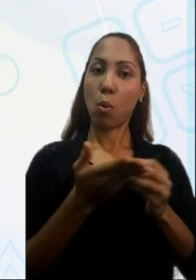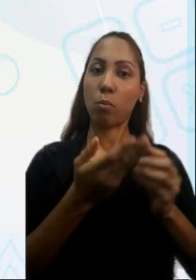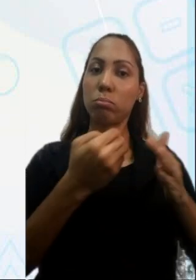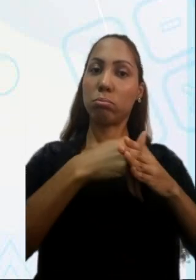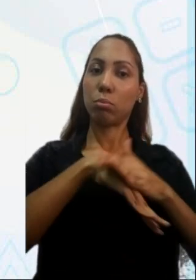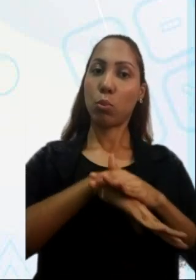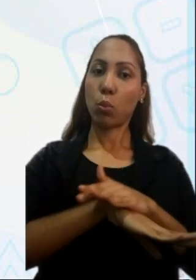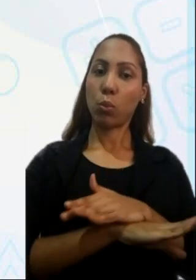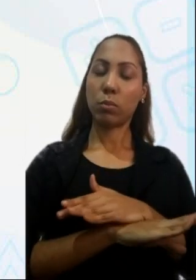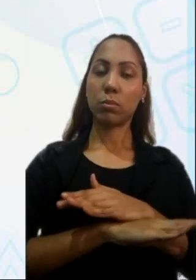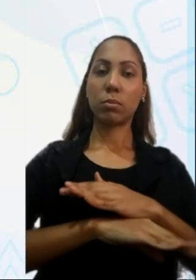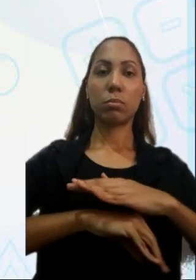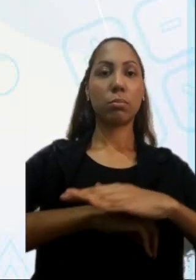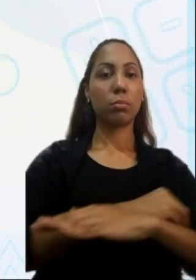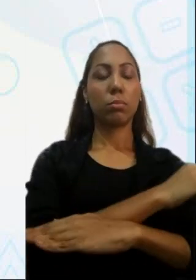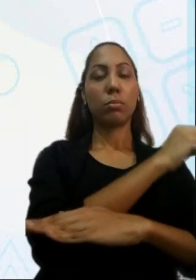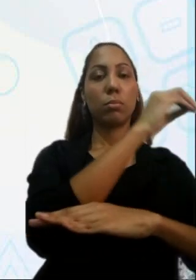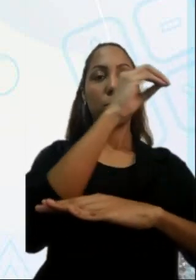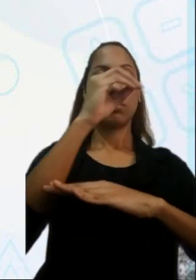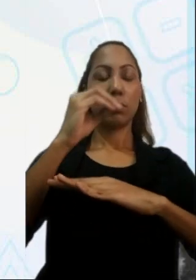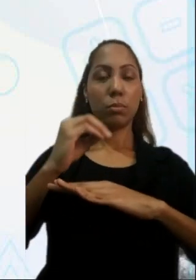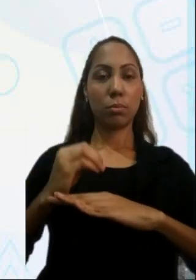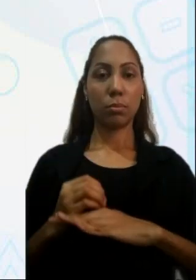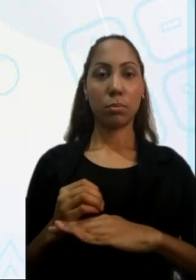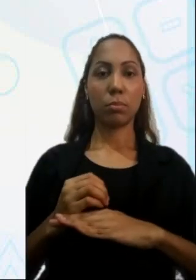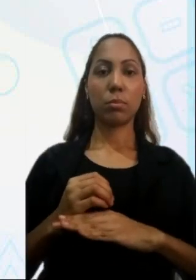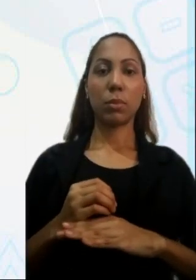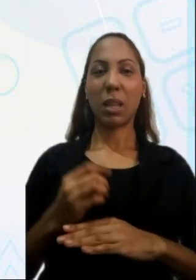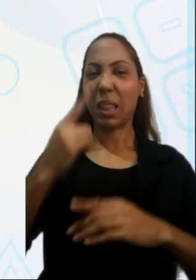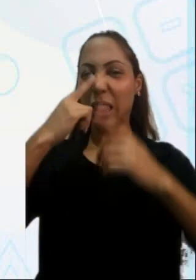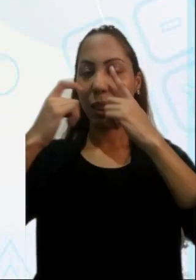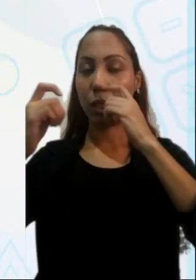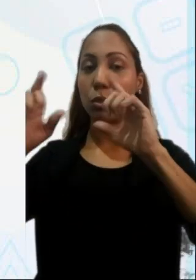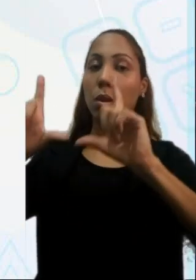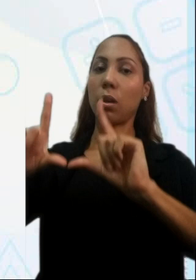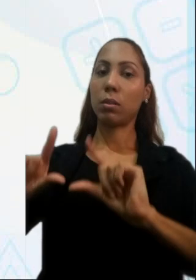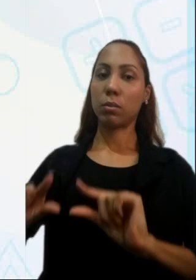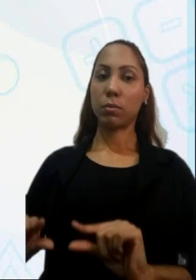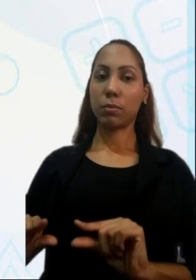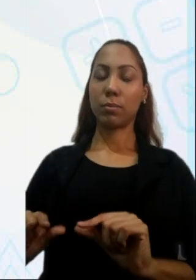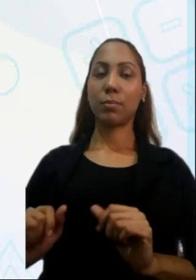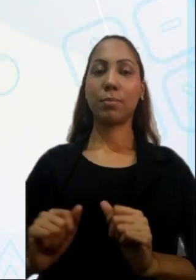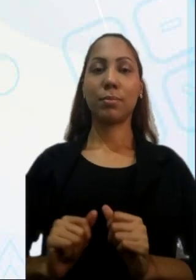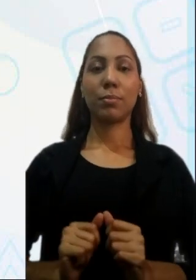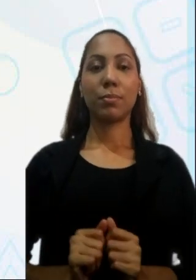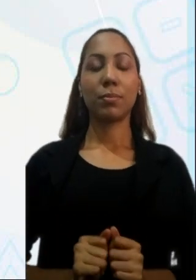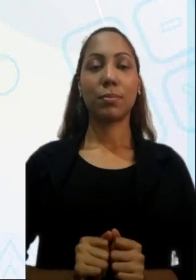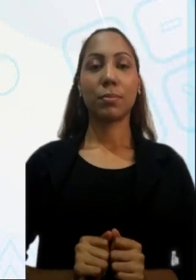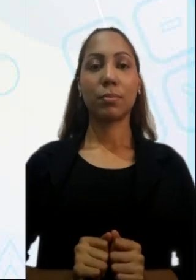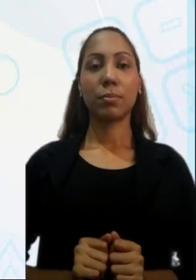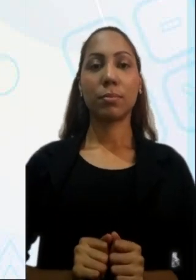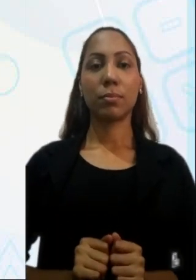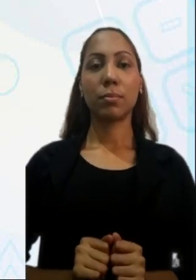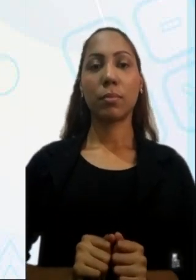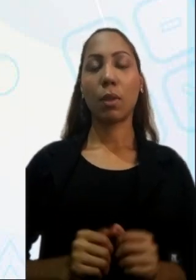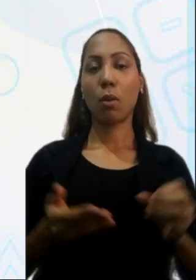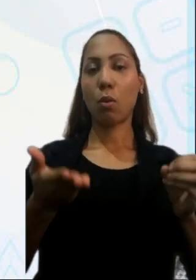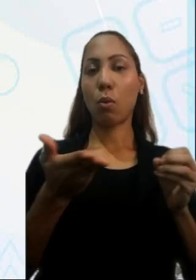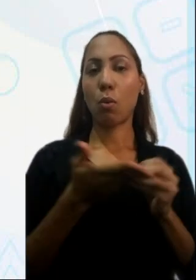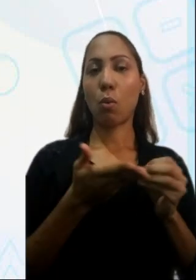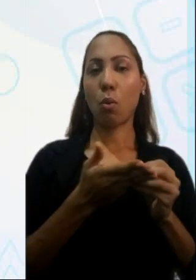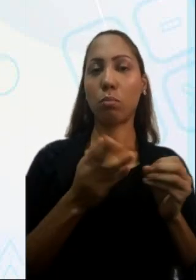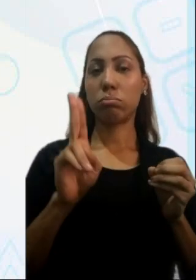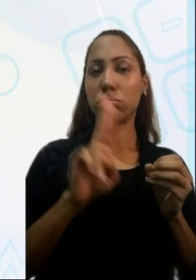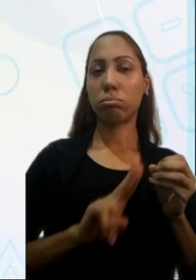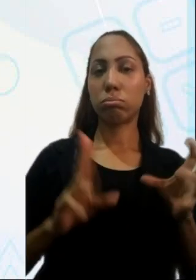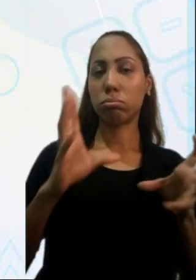para ser utilizado durante o dia, se diminui o lixo. Tendo em vista os dados acima, quantos copos foram